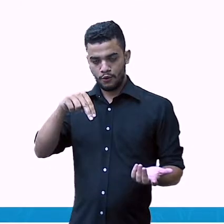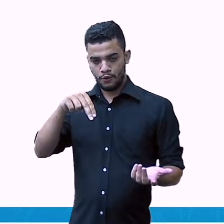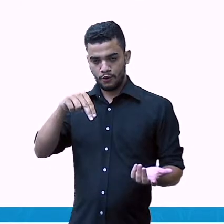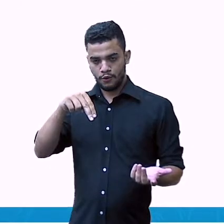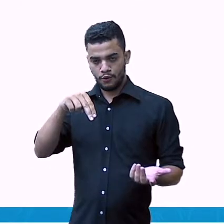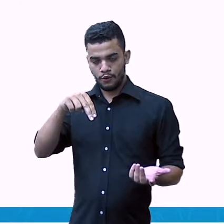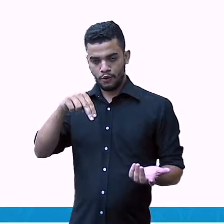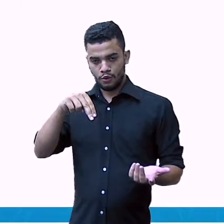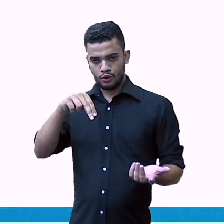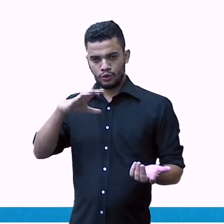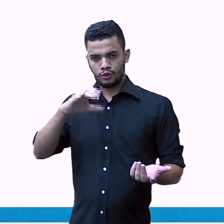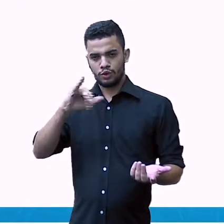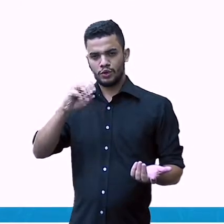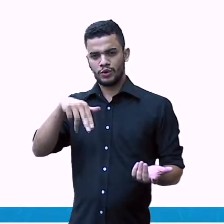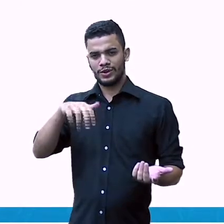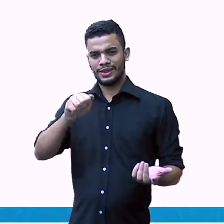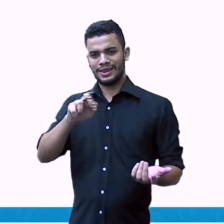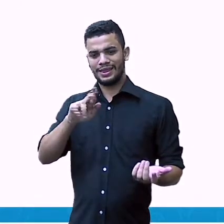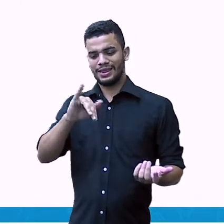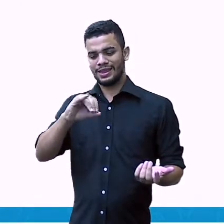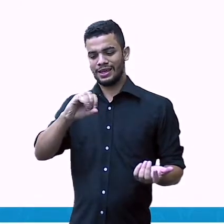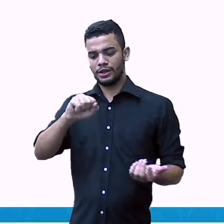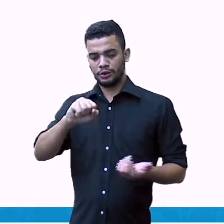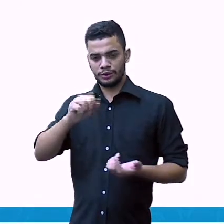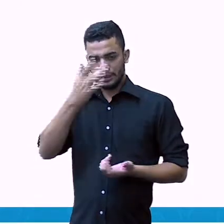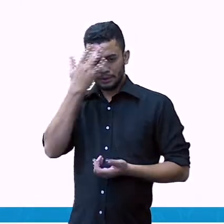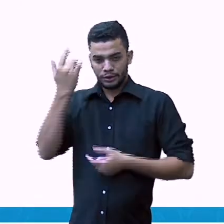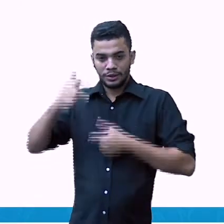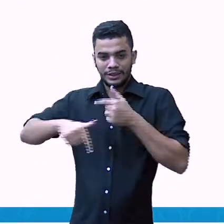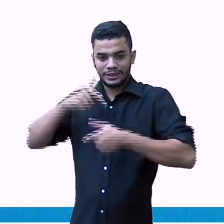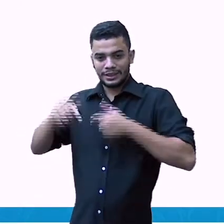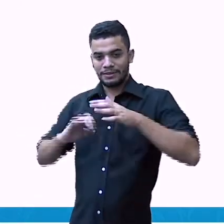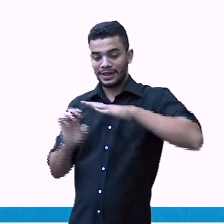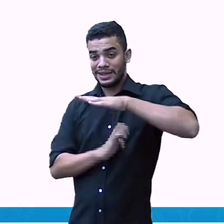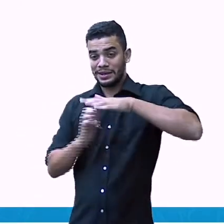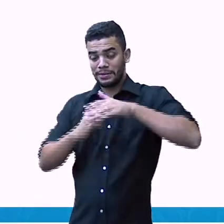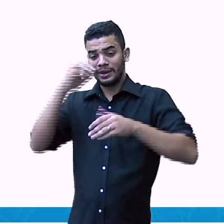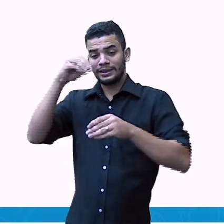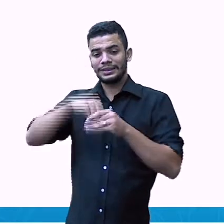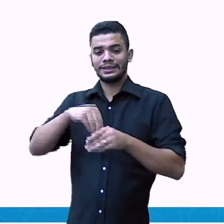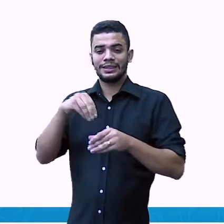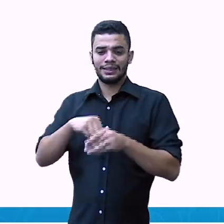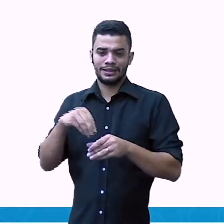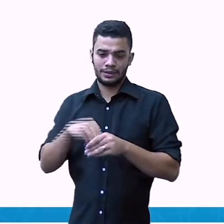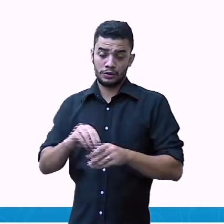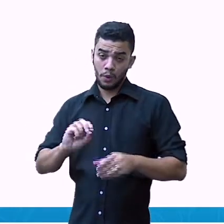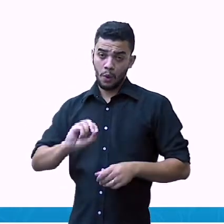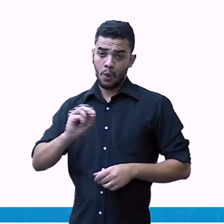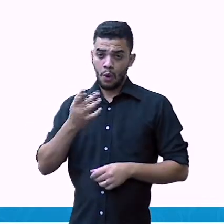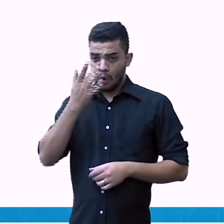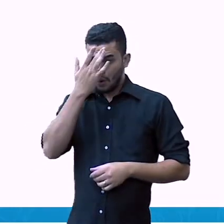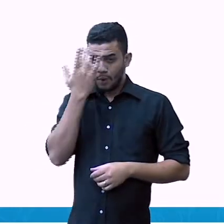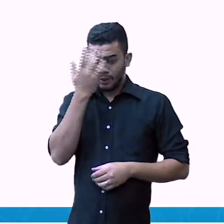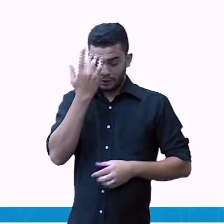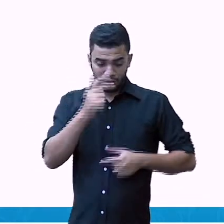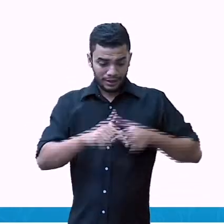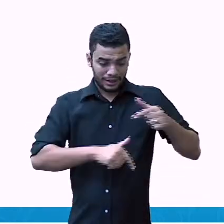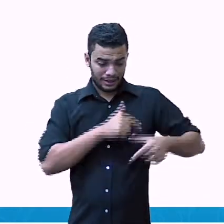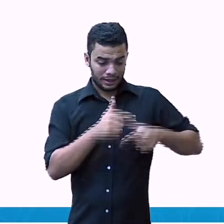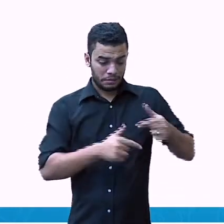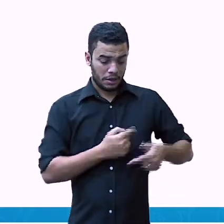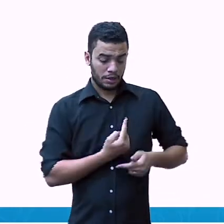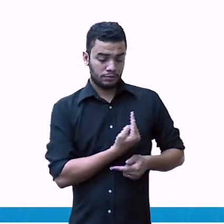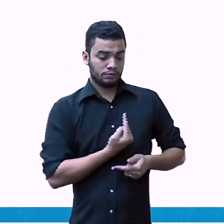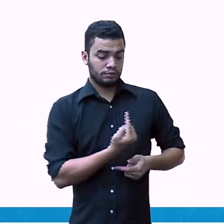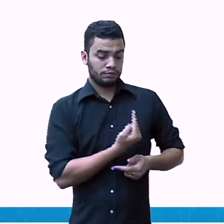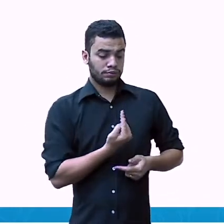própria. Quem trabalha por conta própria é chamado de autônomo. Então, hoje nós